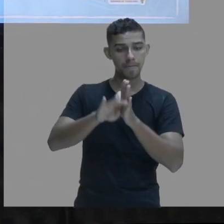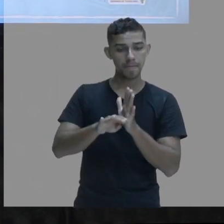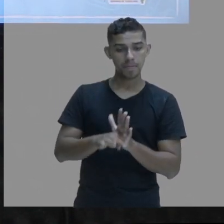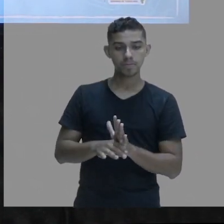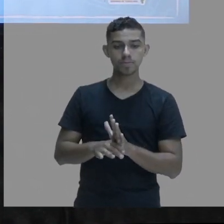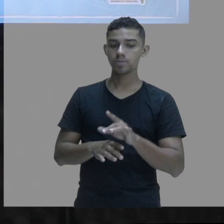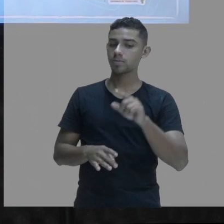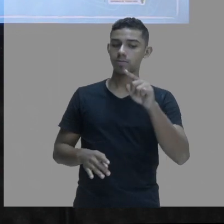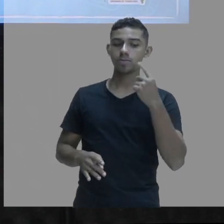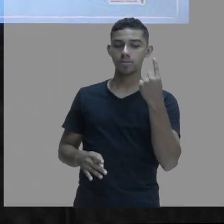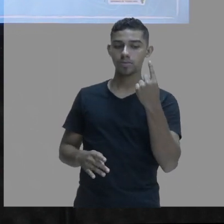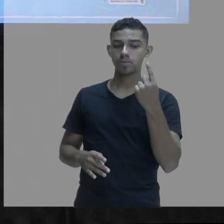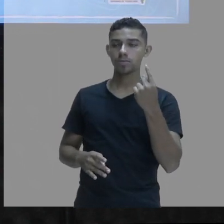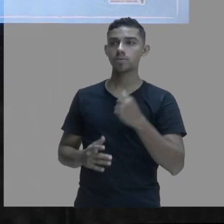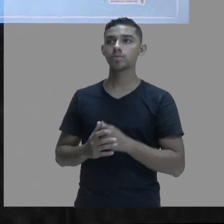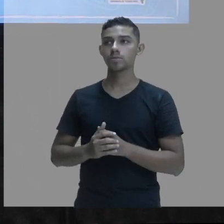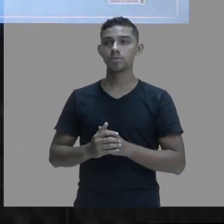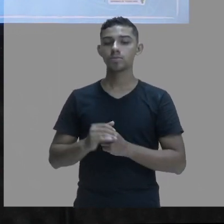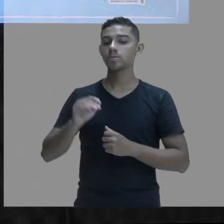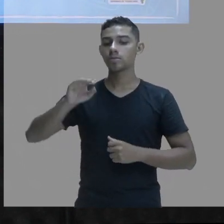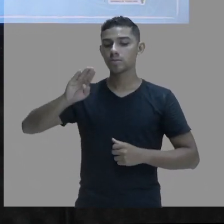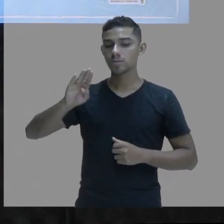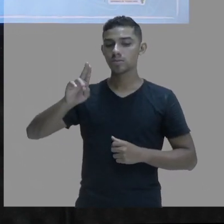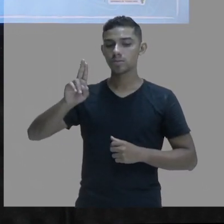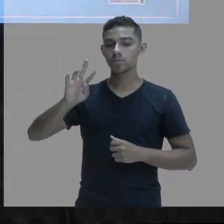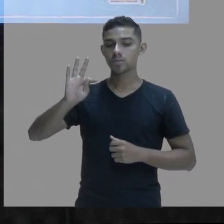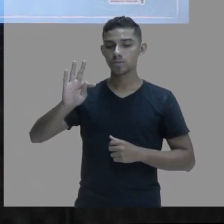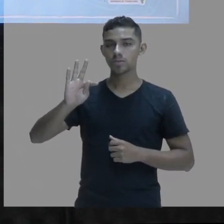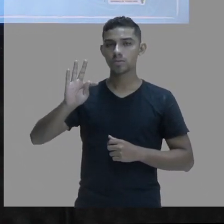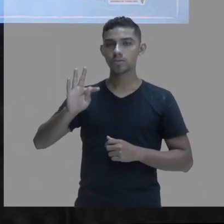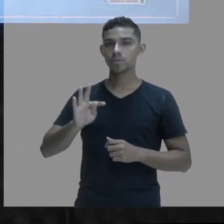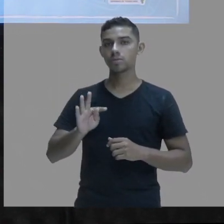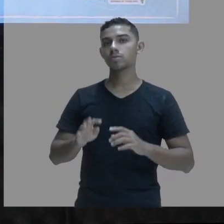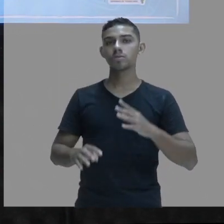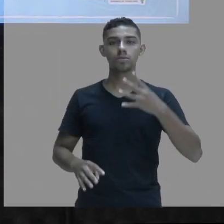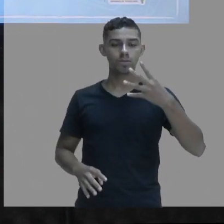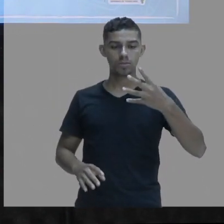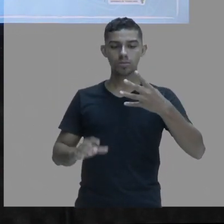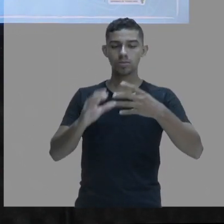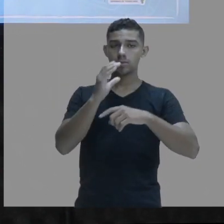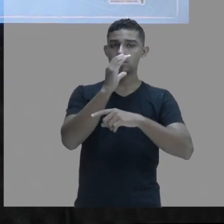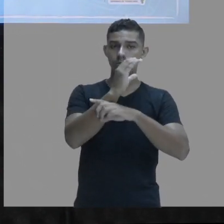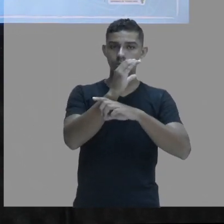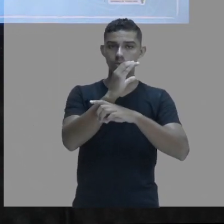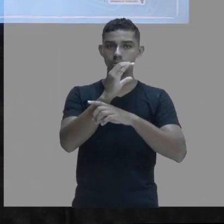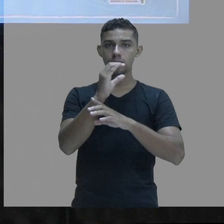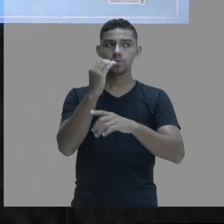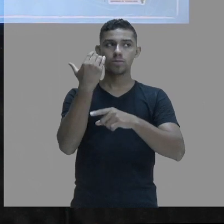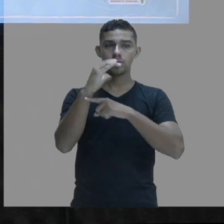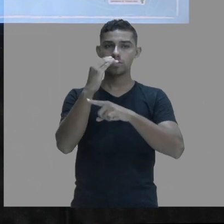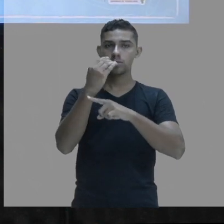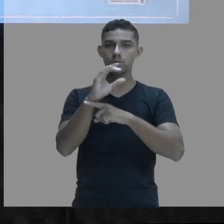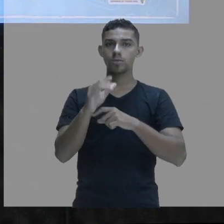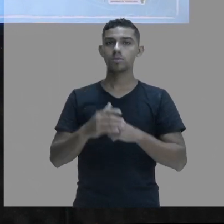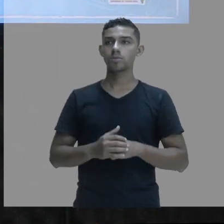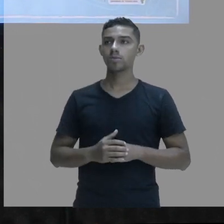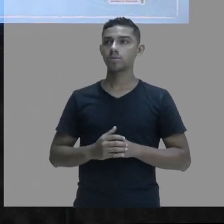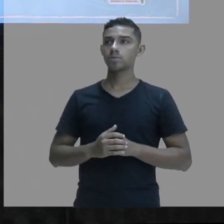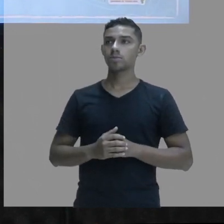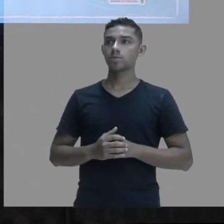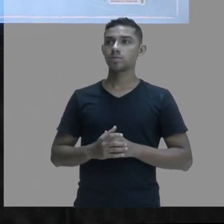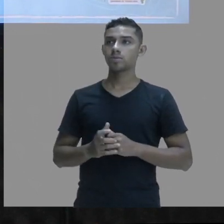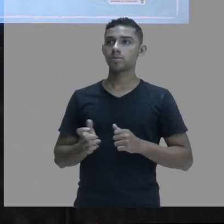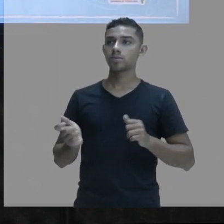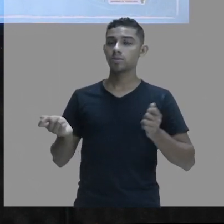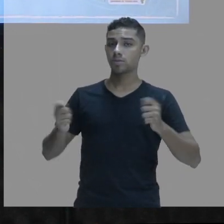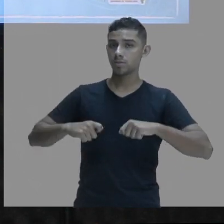número 1. Então vai ficar but, 4 carbonos, a posição da ligação, no caso